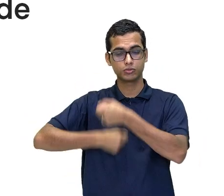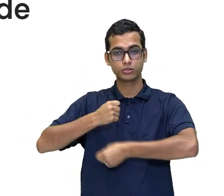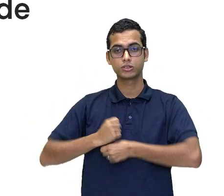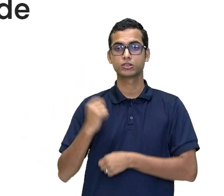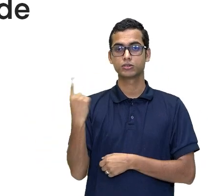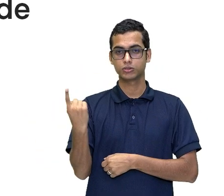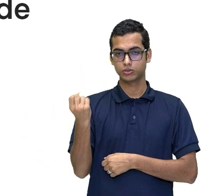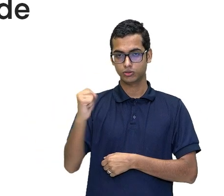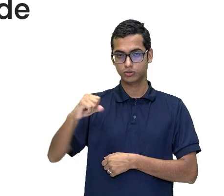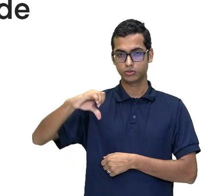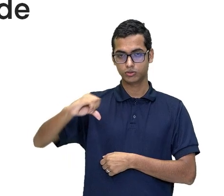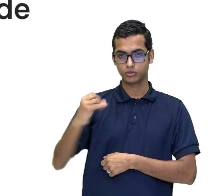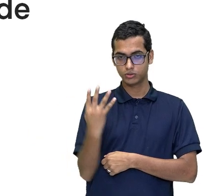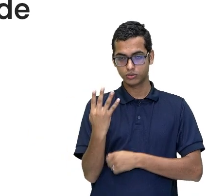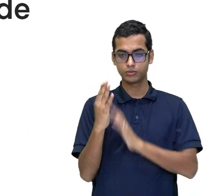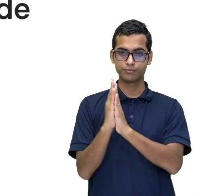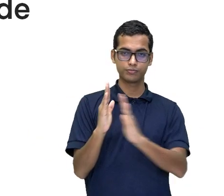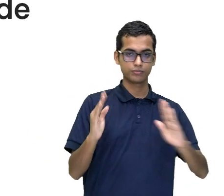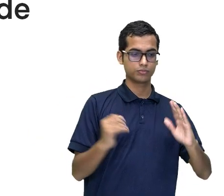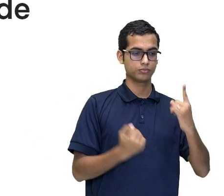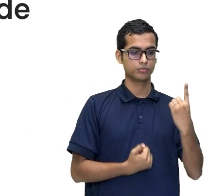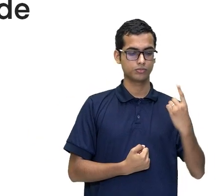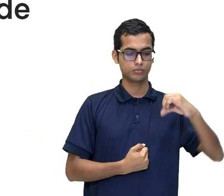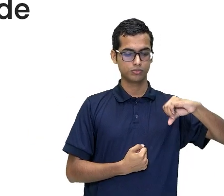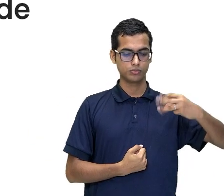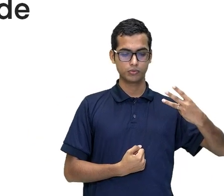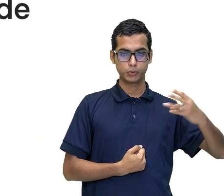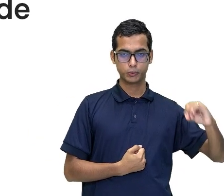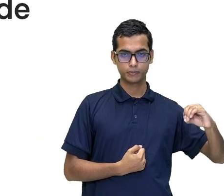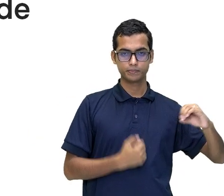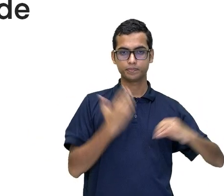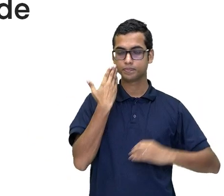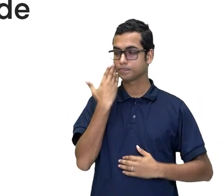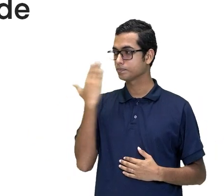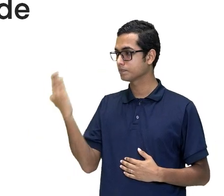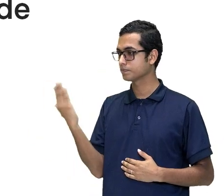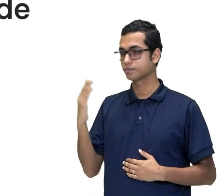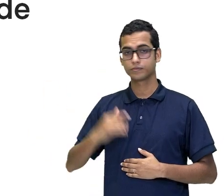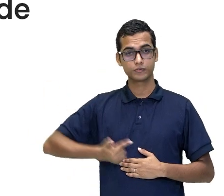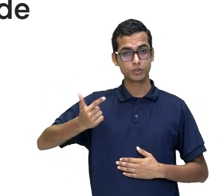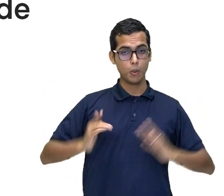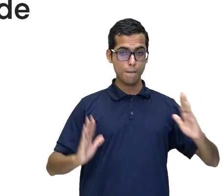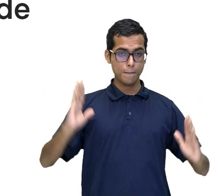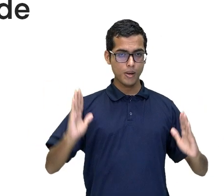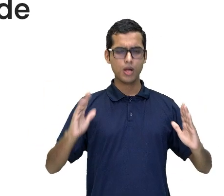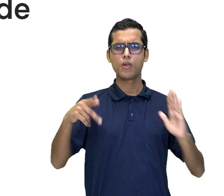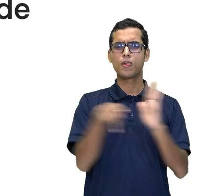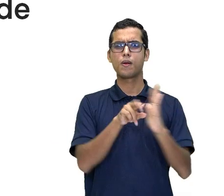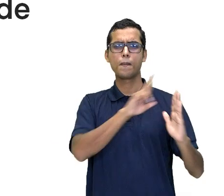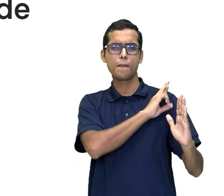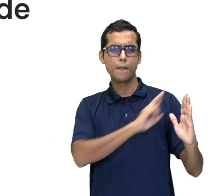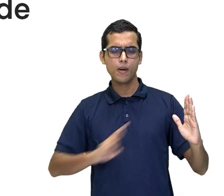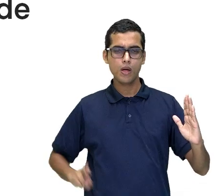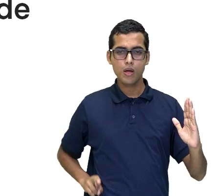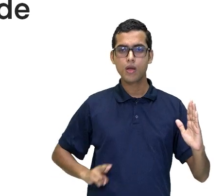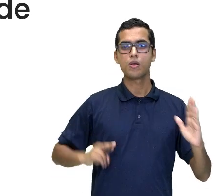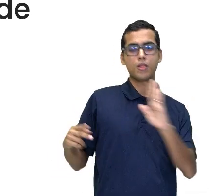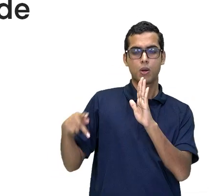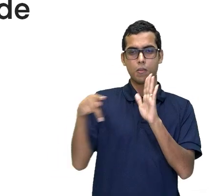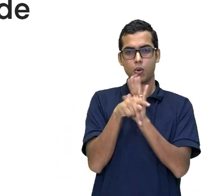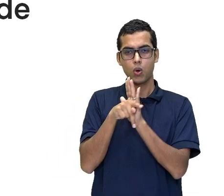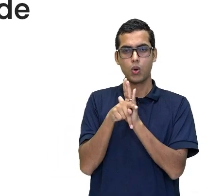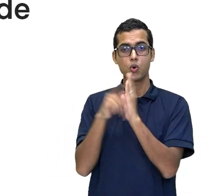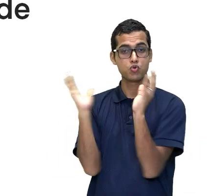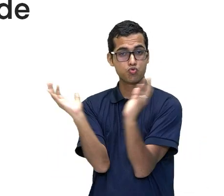1894 a 1930, tá, gente? O segundo período da República ficou conhecido como República das Oligarquias.